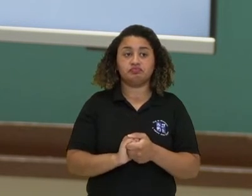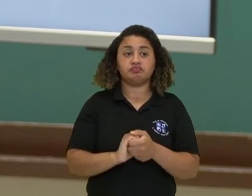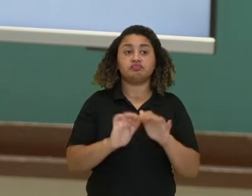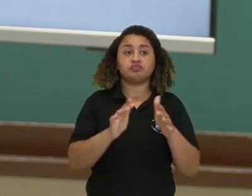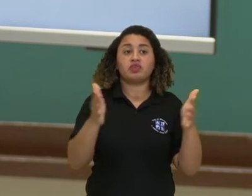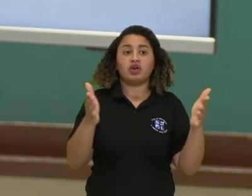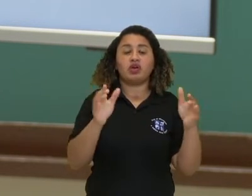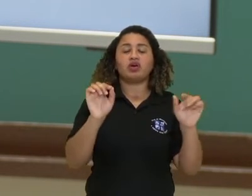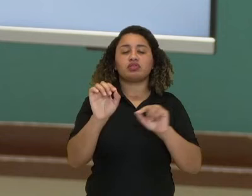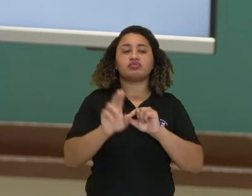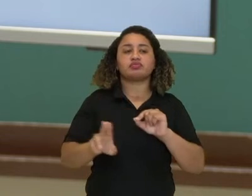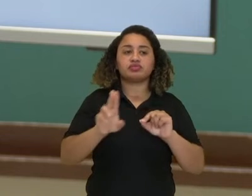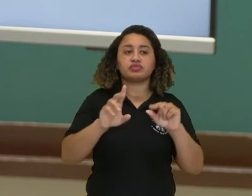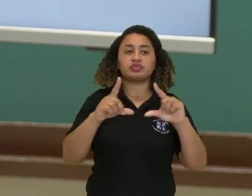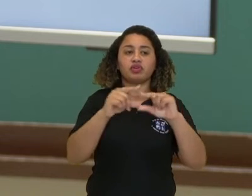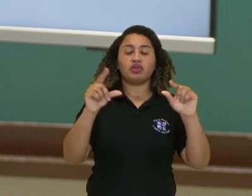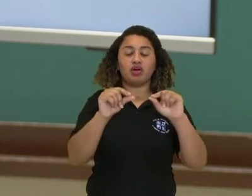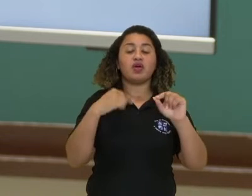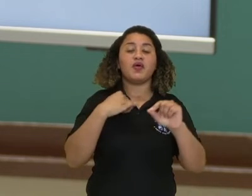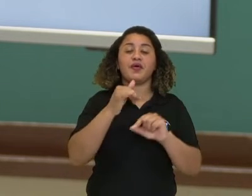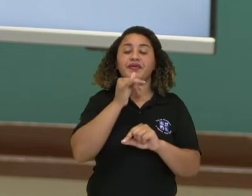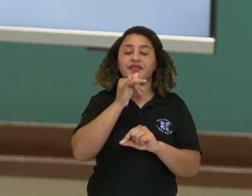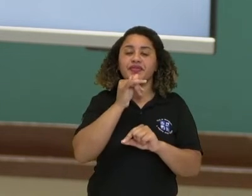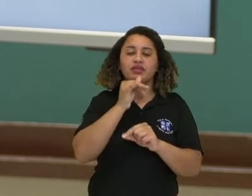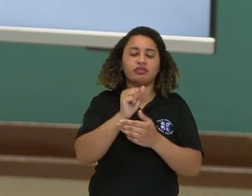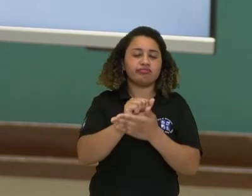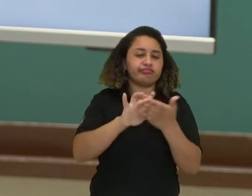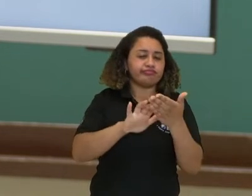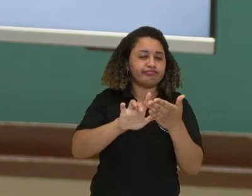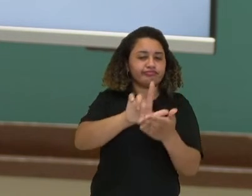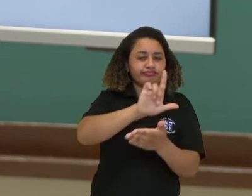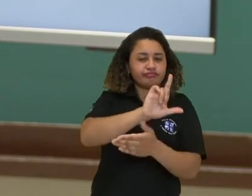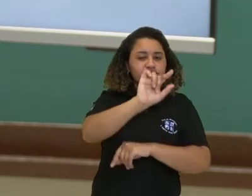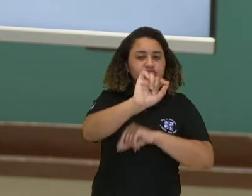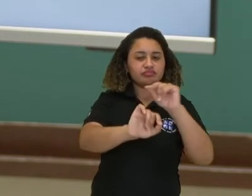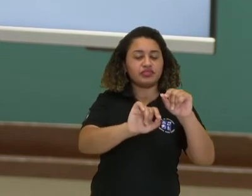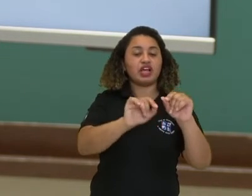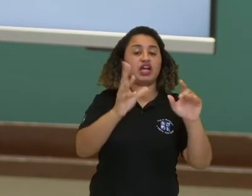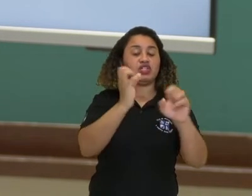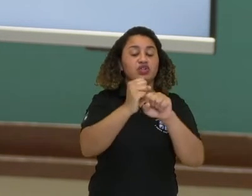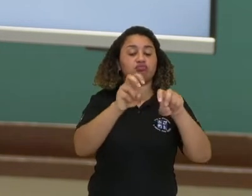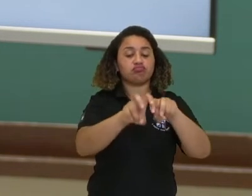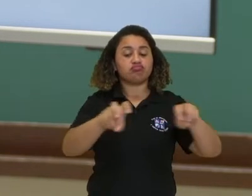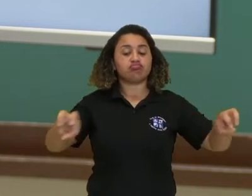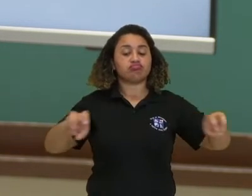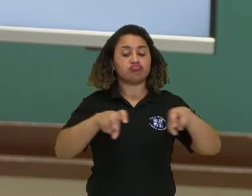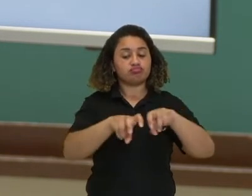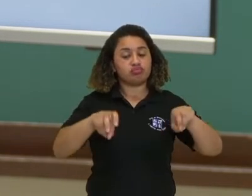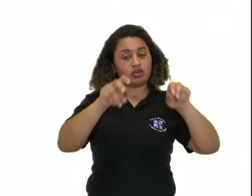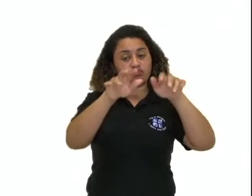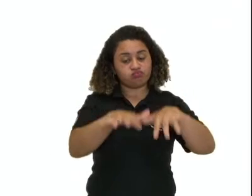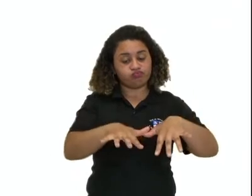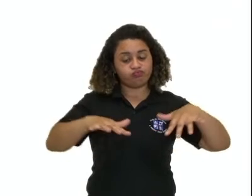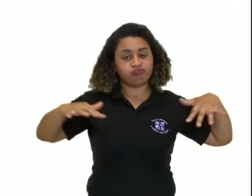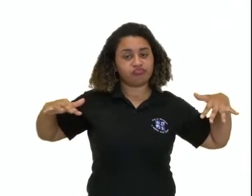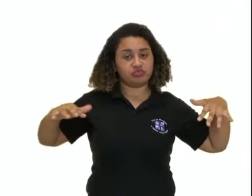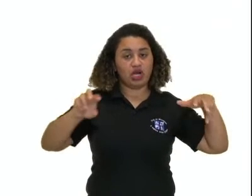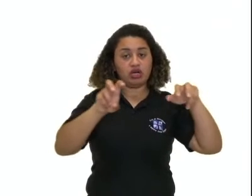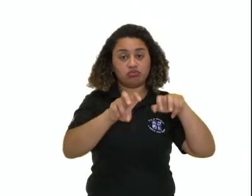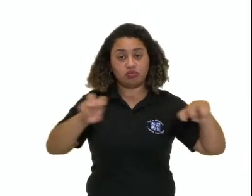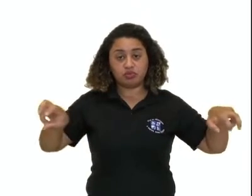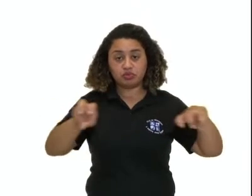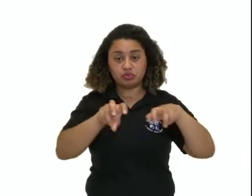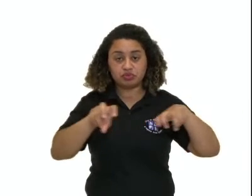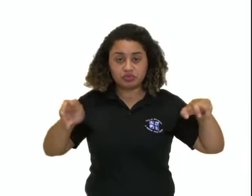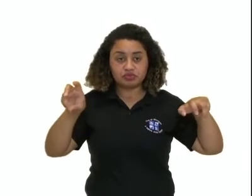Vamos aplicar a fórmula no exemplo anterior, no caso da soma das poltronas do teatro. Então, olha só, a gente